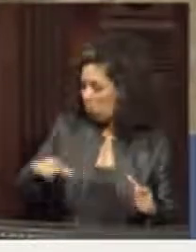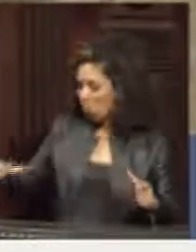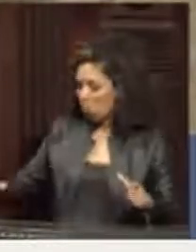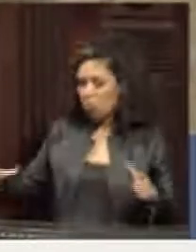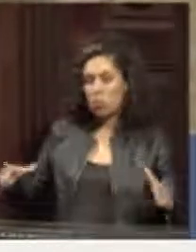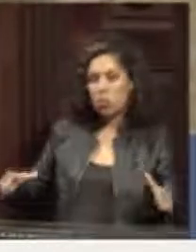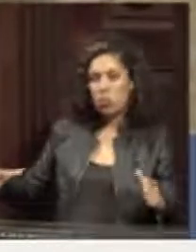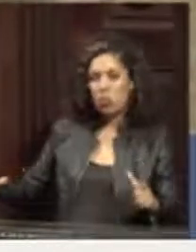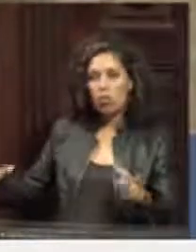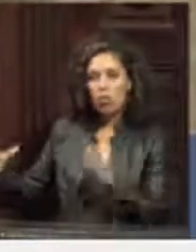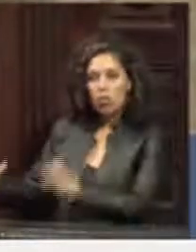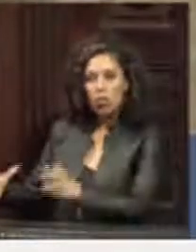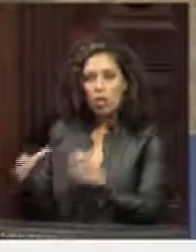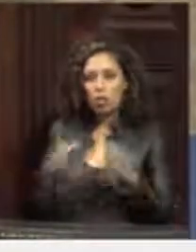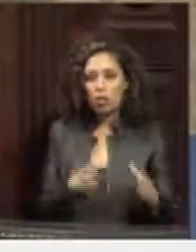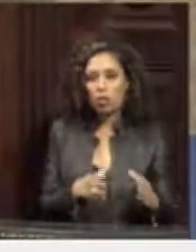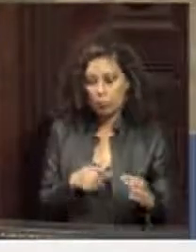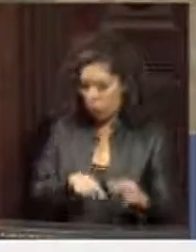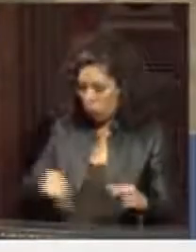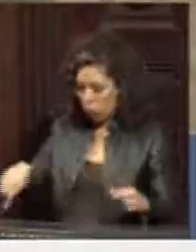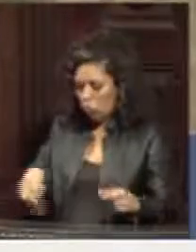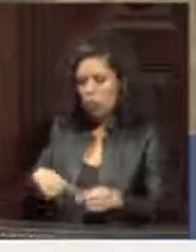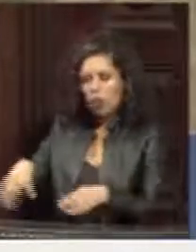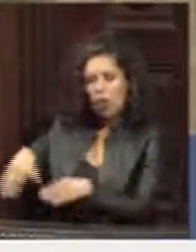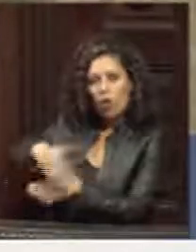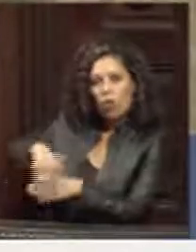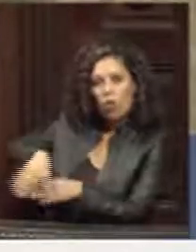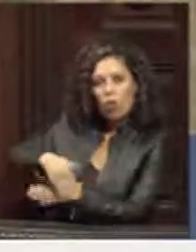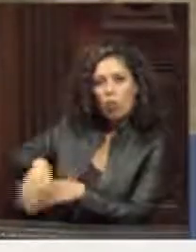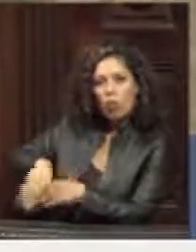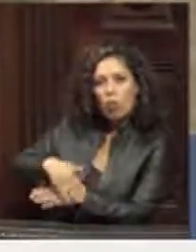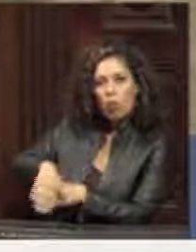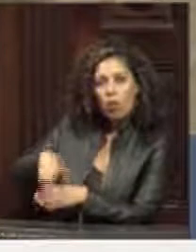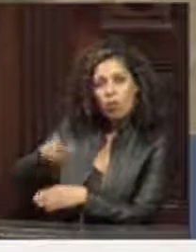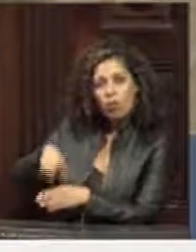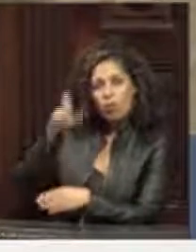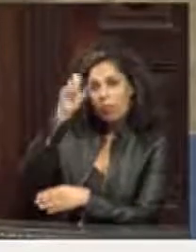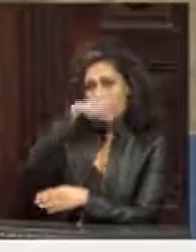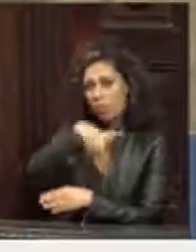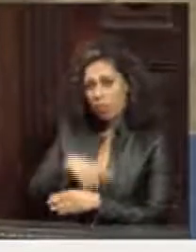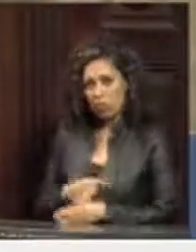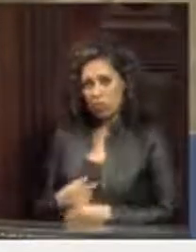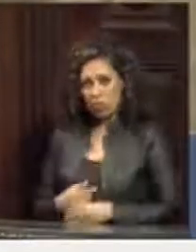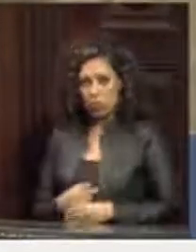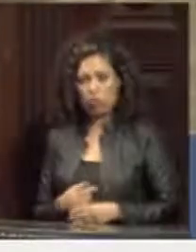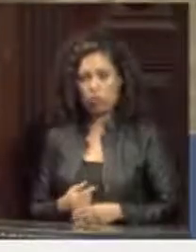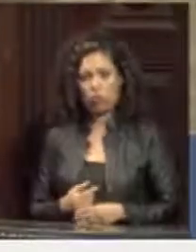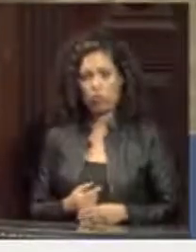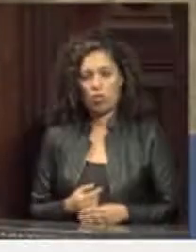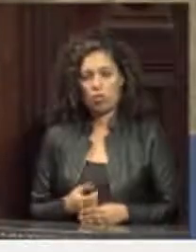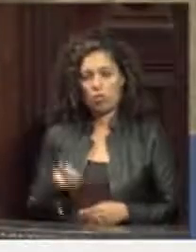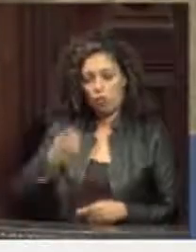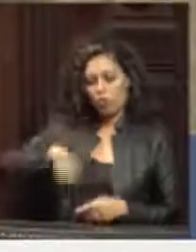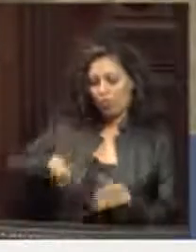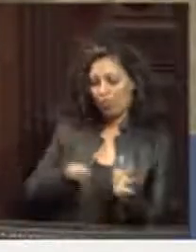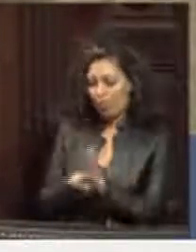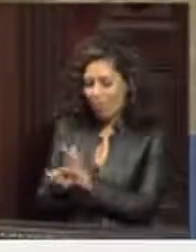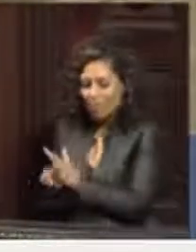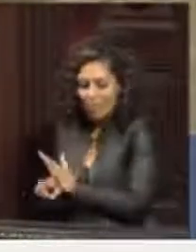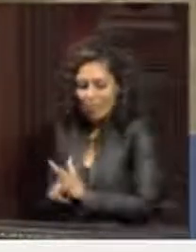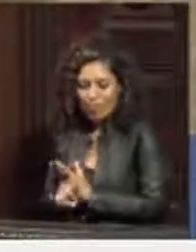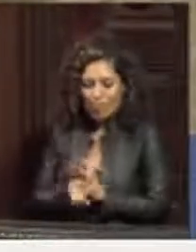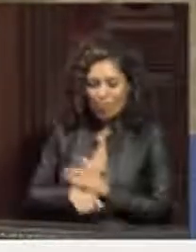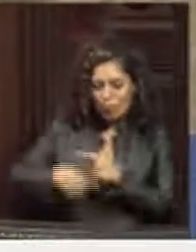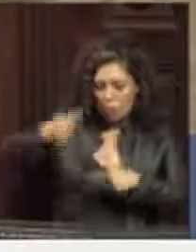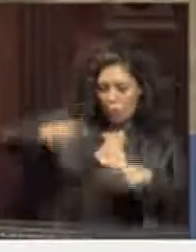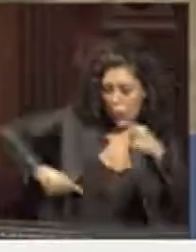Rodagem, a nossa Friburgo era o DER. Enquanto não saiu a concessão, Vossa Excelência tem razão, vamos discutir número de postos de pedágio,